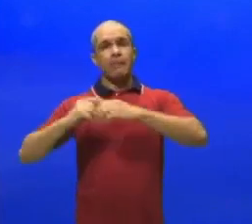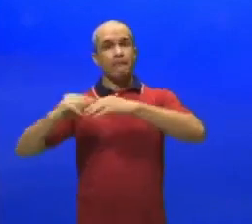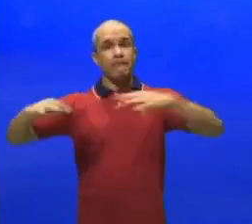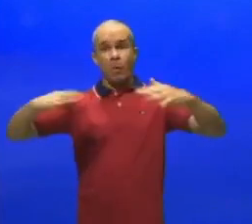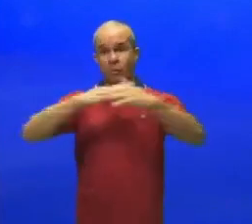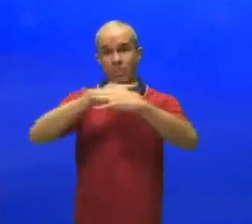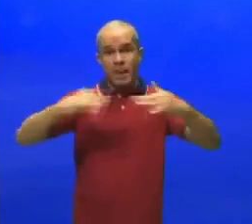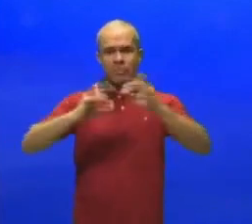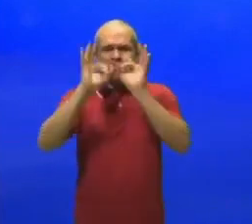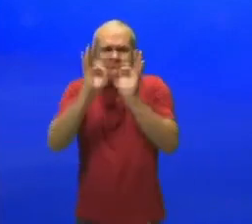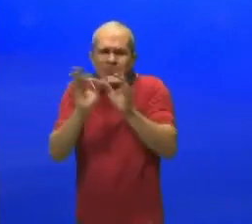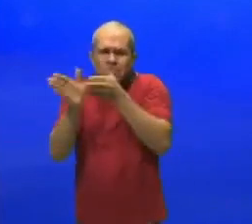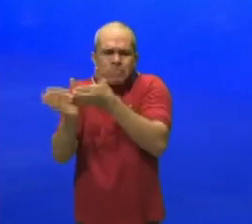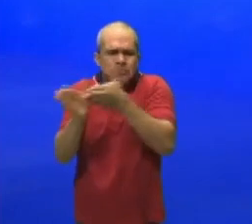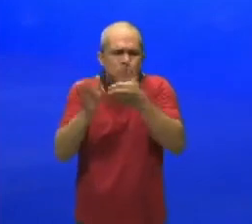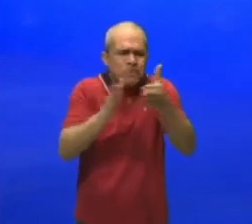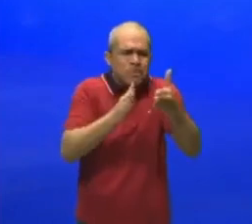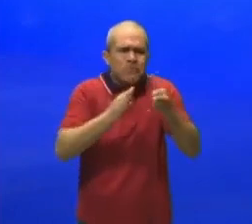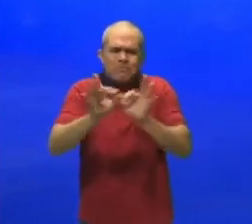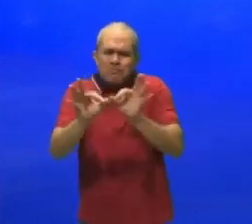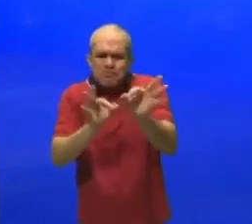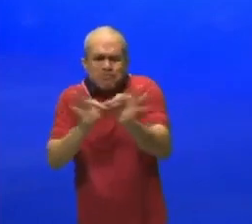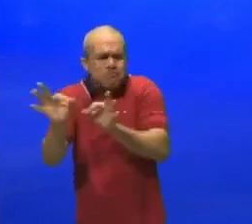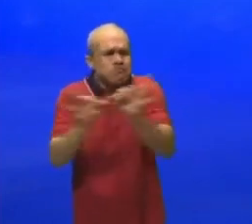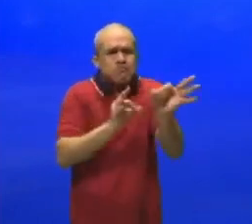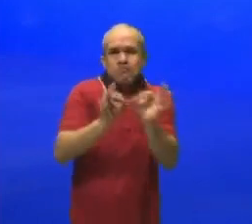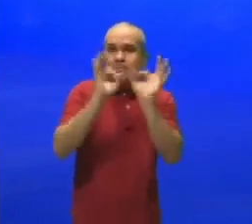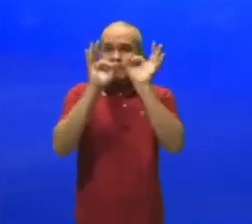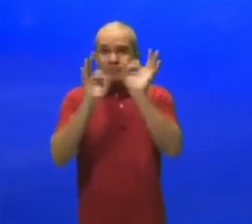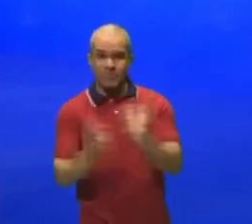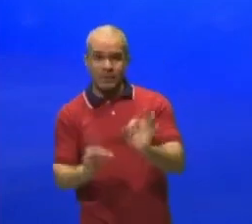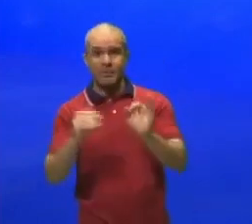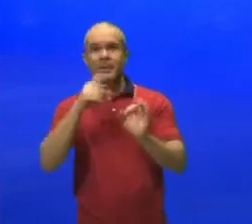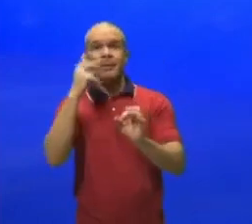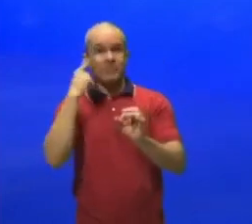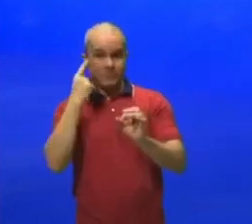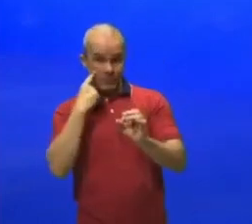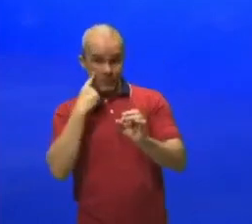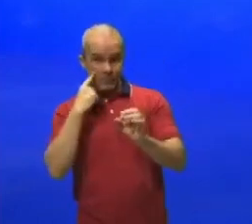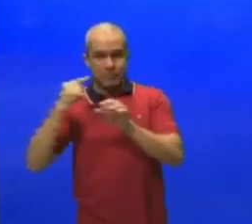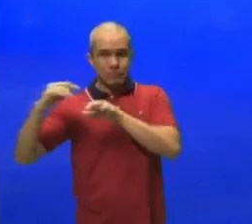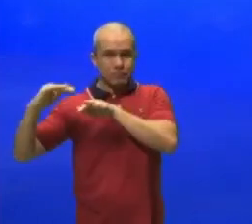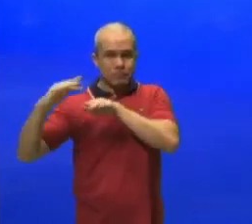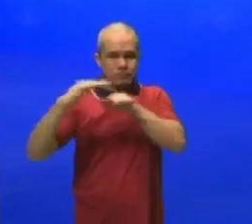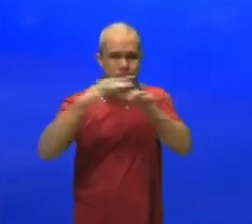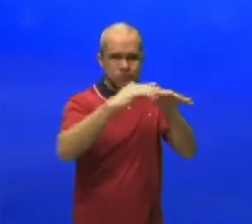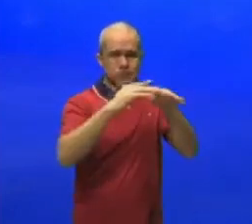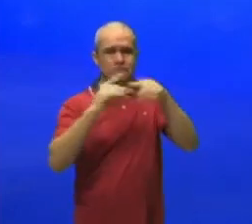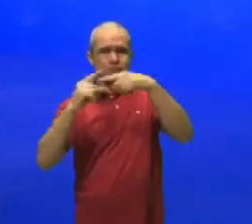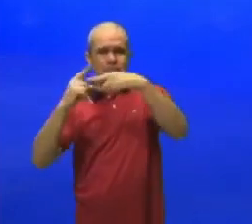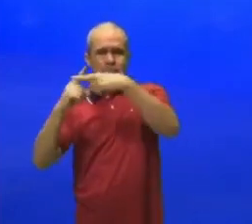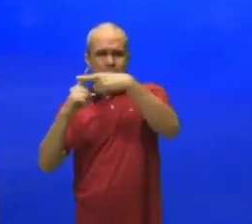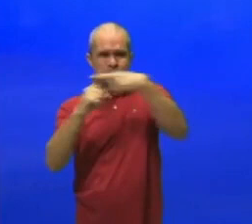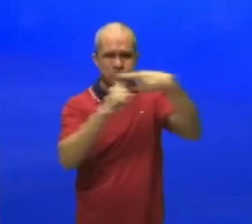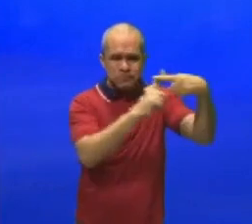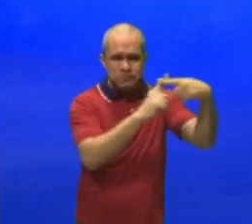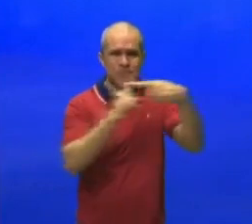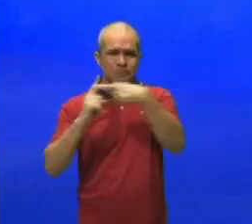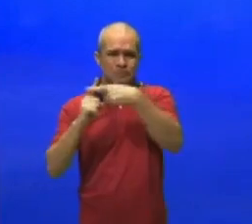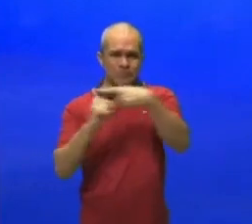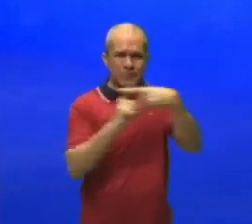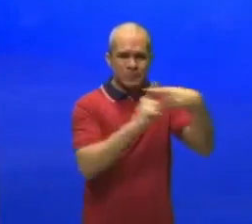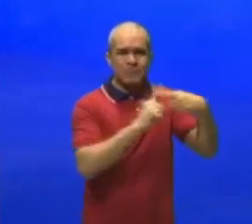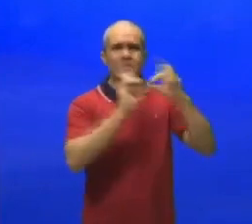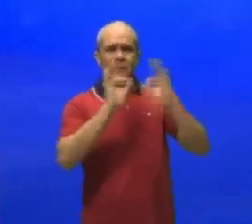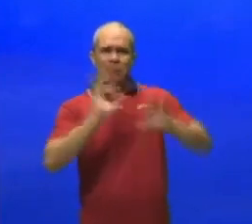existe uma diferença de potencial elétrica entre as extremidades. Então, é aquele fluxo que nós vimos anteriormente. E aqui está representado novamente para você